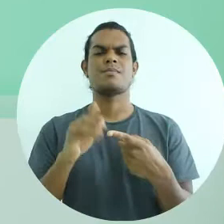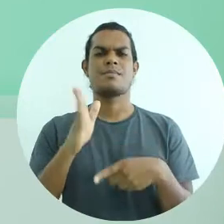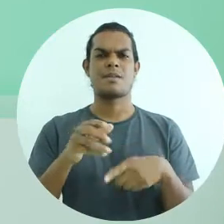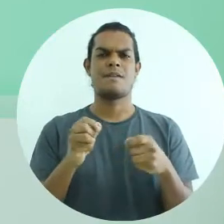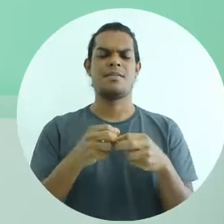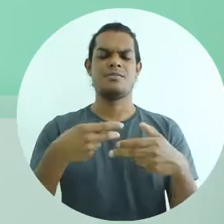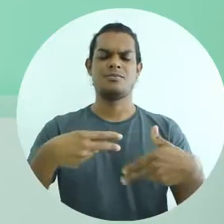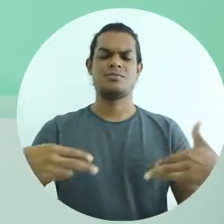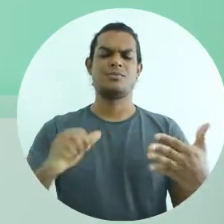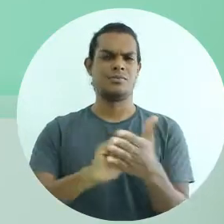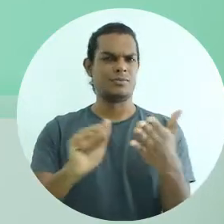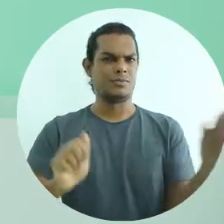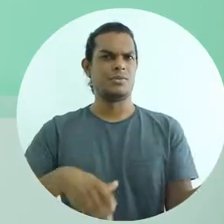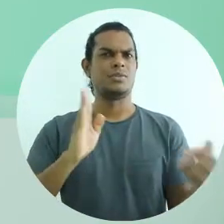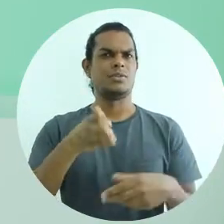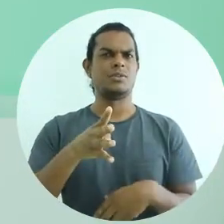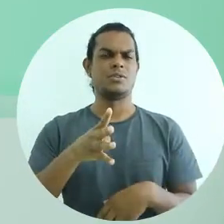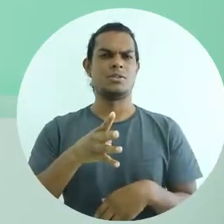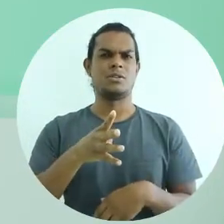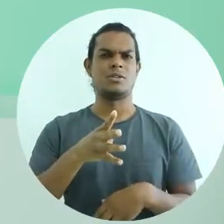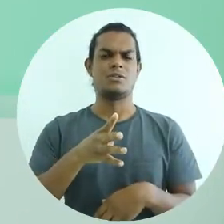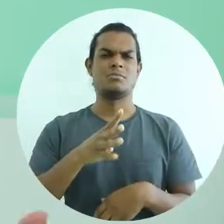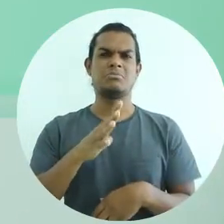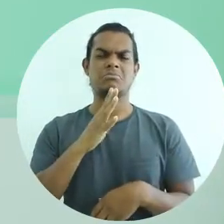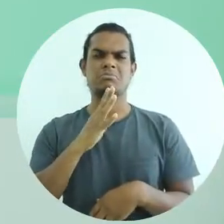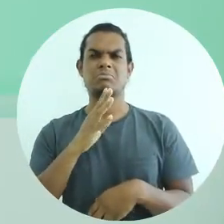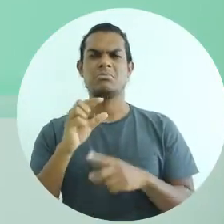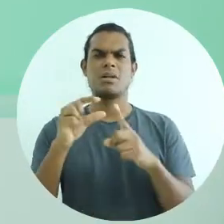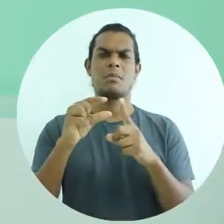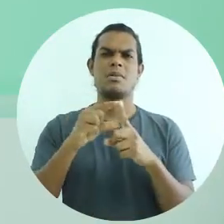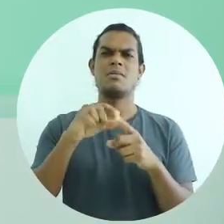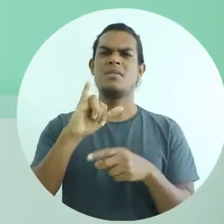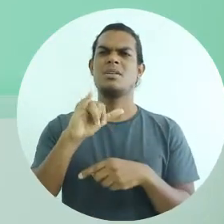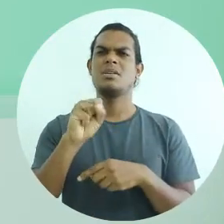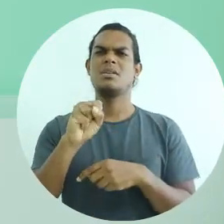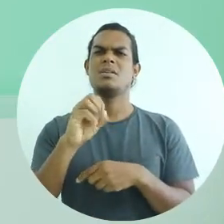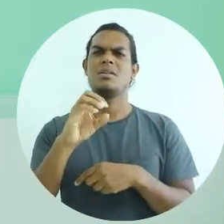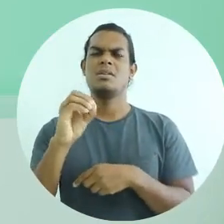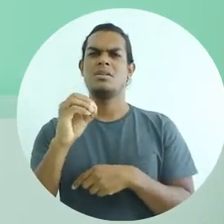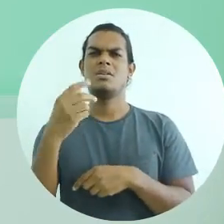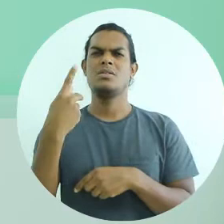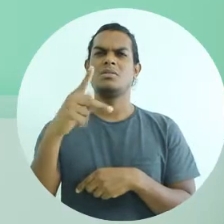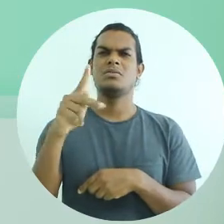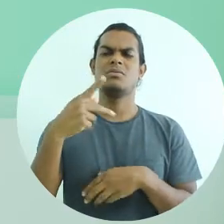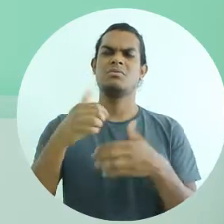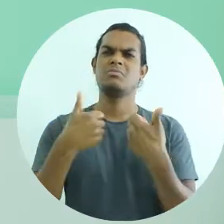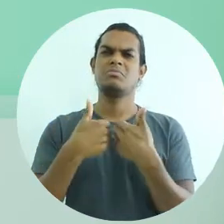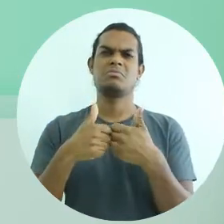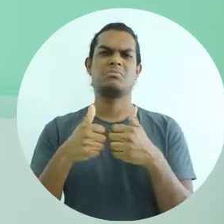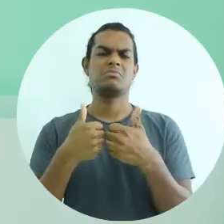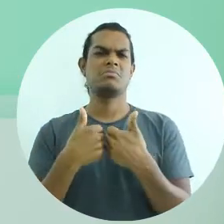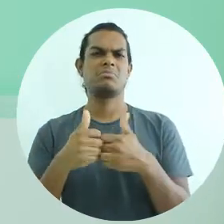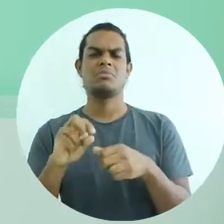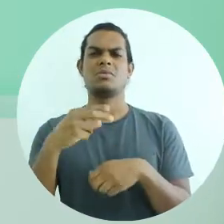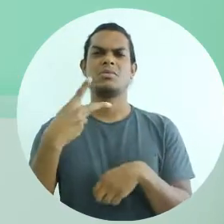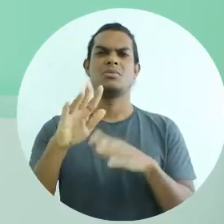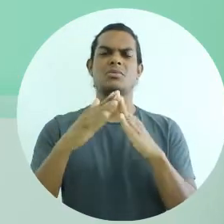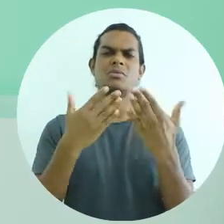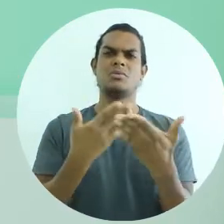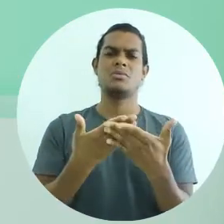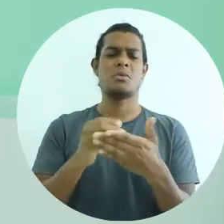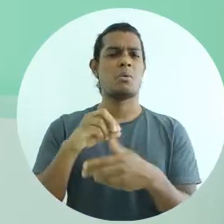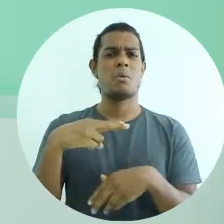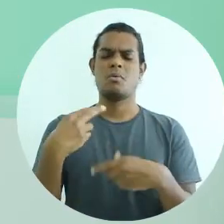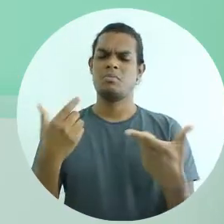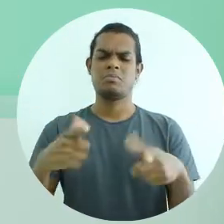viu em algum lugar falar sobre certificação ISO. No ônibus que você anda, no colégio que você já estudou, ou até algum outro lugar que